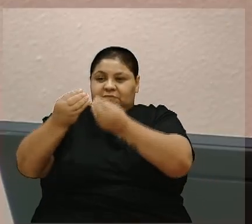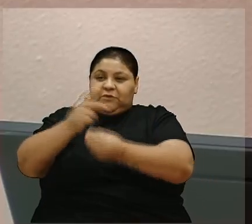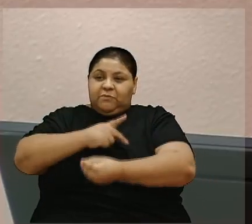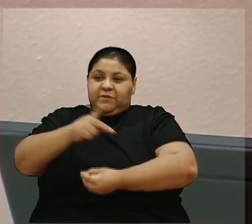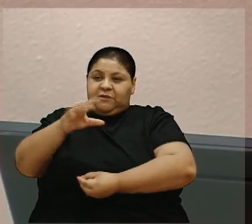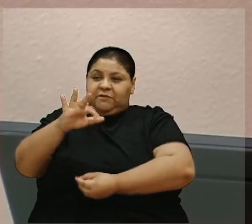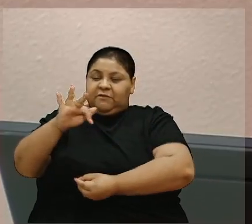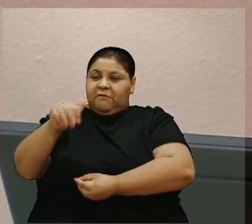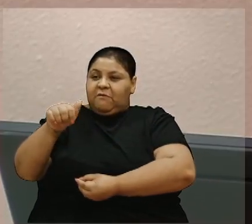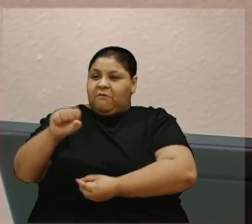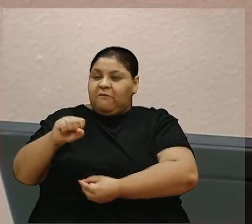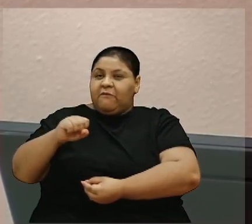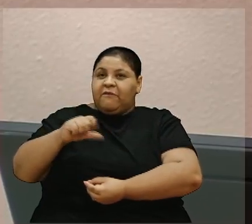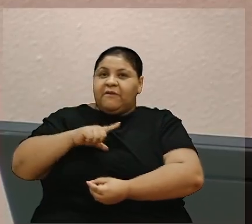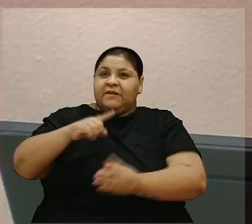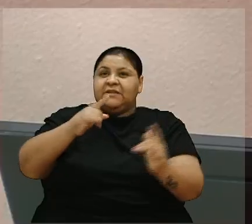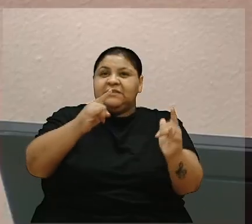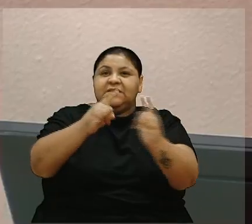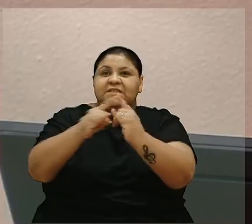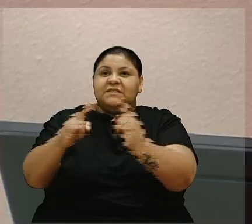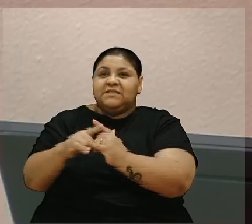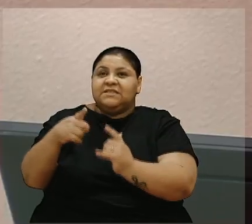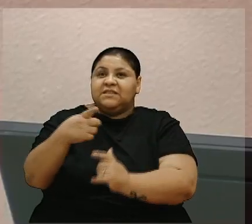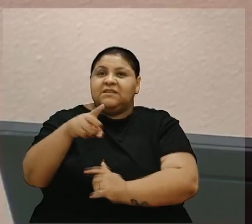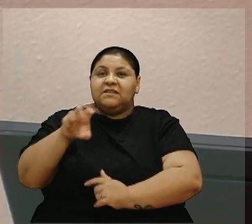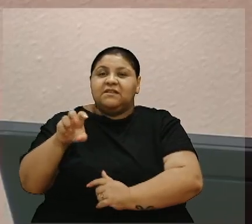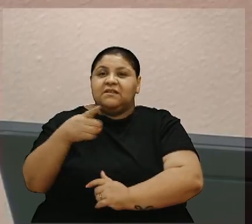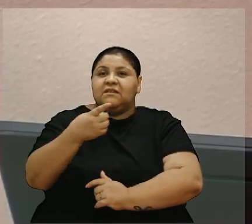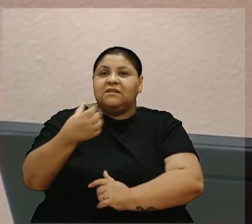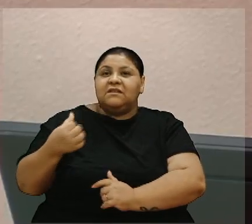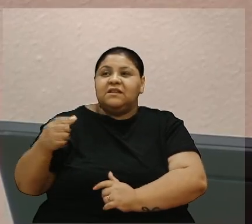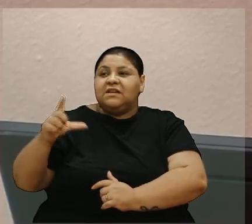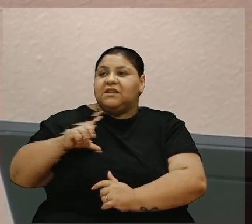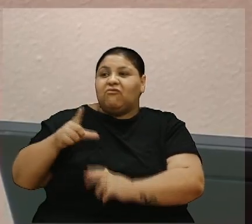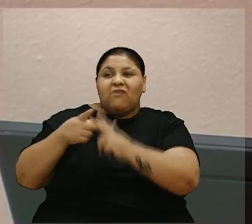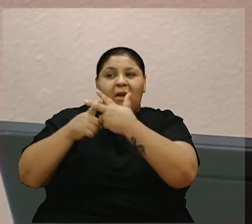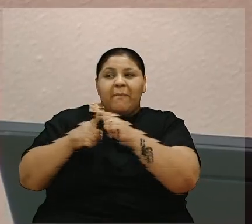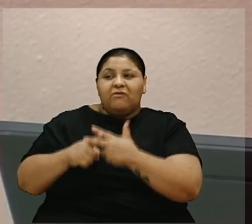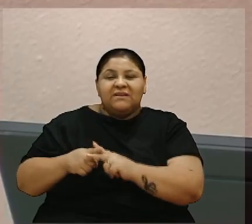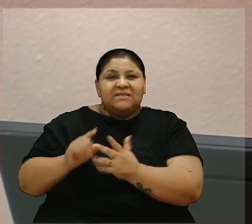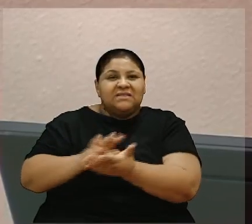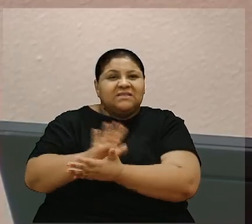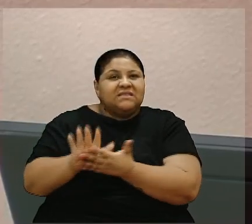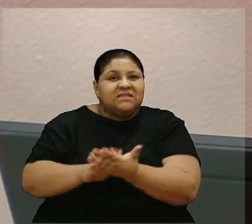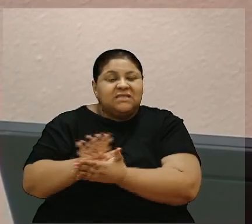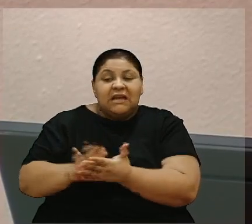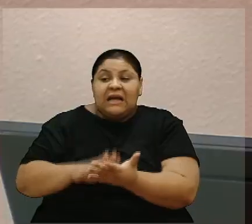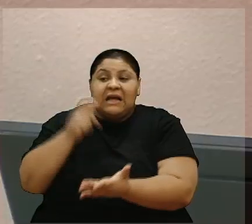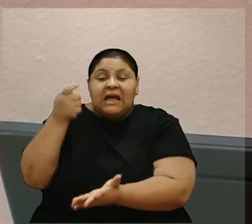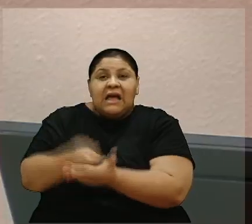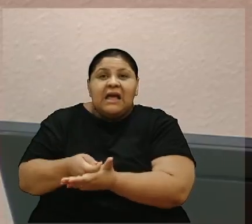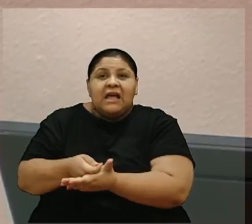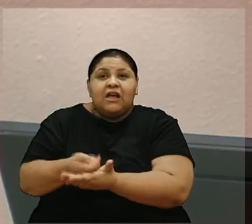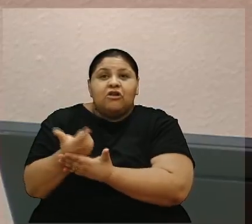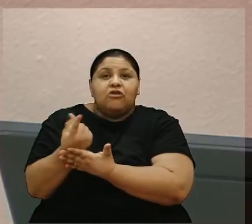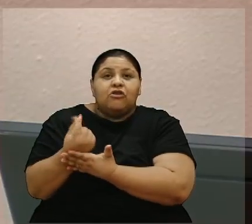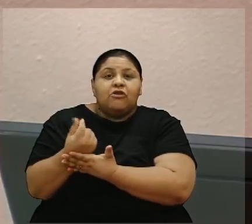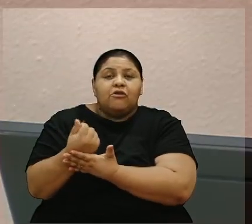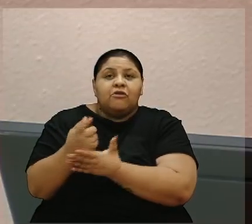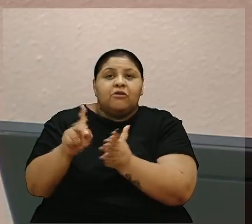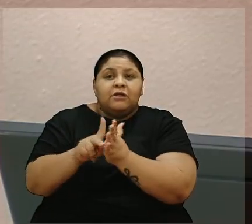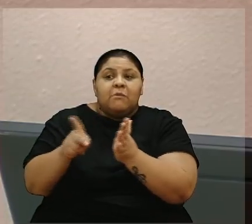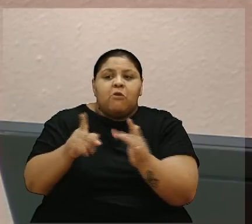FAS. Tem entidades que estão há 15, 16 anos sem uma manutenção. São pagos com o dinheiro da